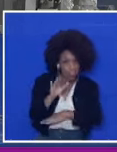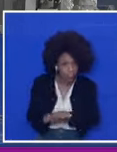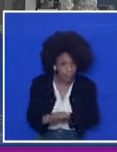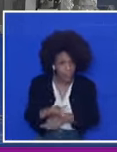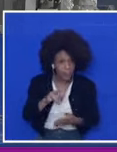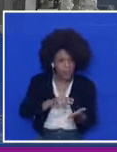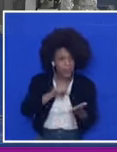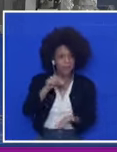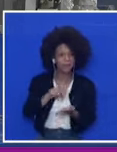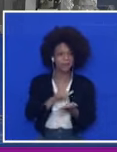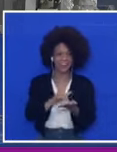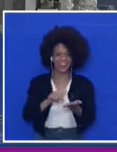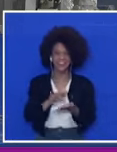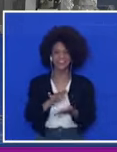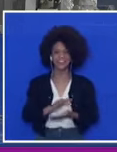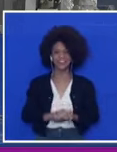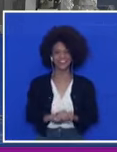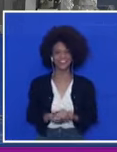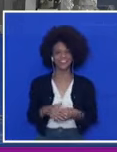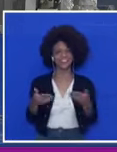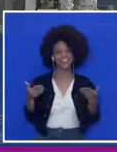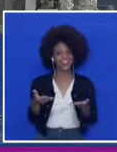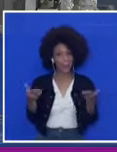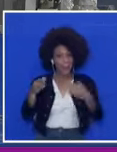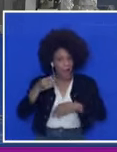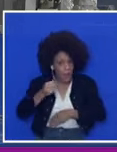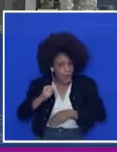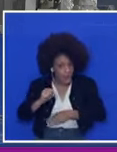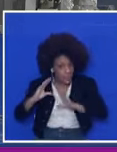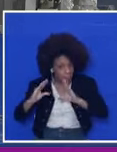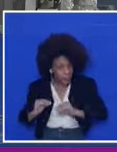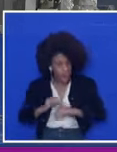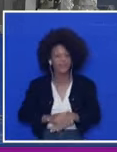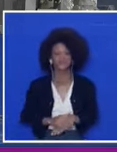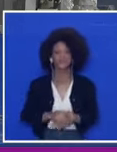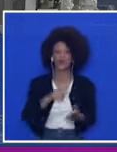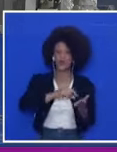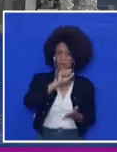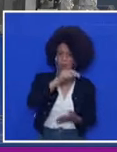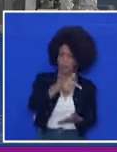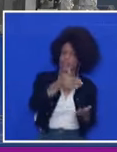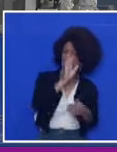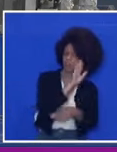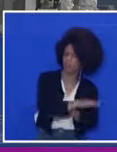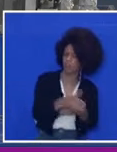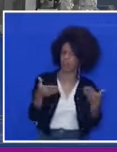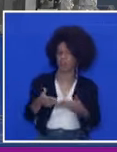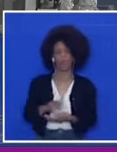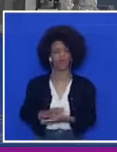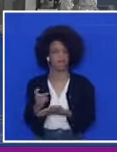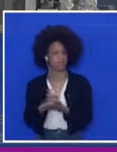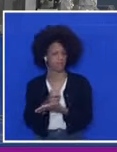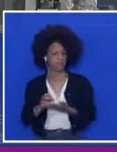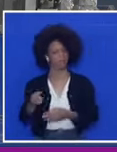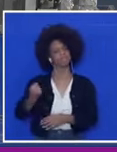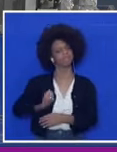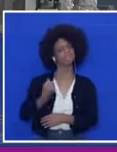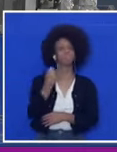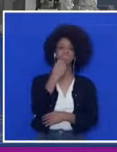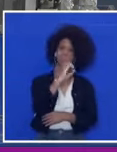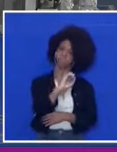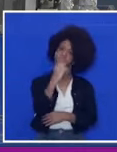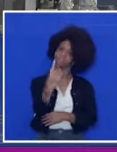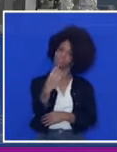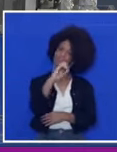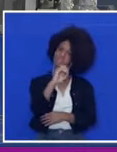às 19 horas Loteria Federal e agora às 20 horas os demais sorteios desta quarta-feira. Bola vermelha número 01, vermelha